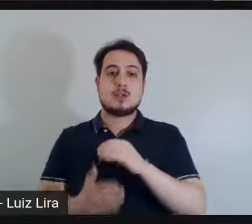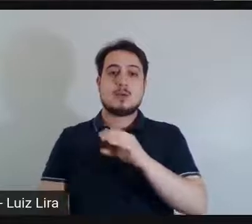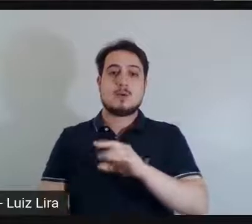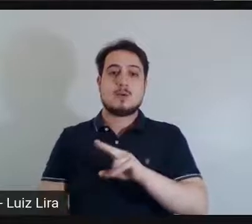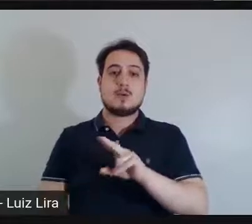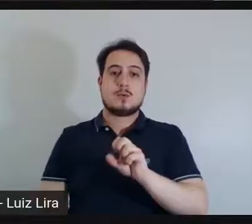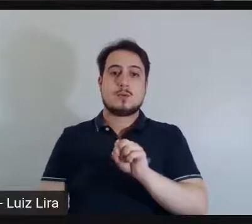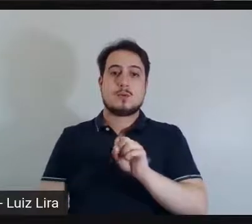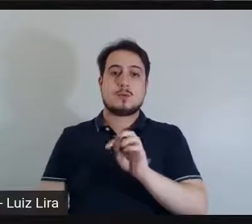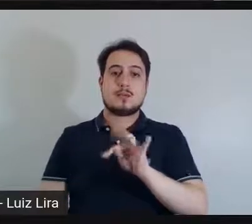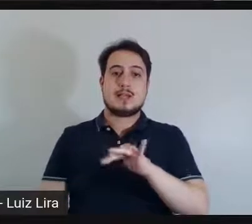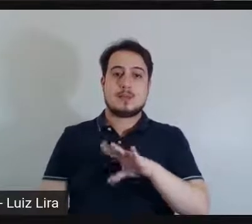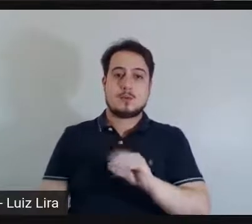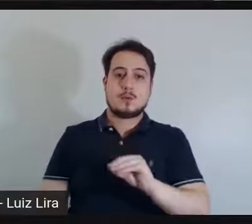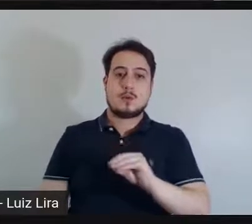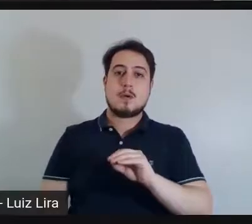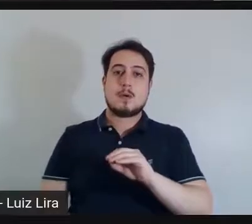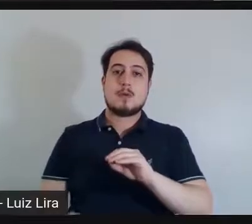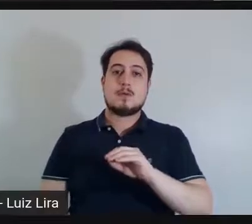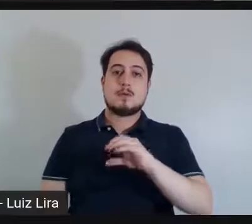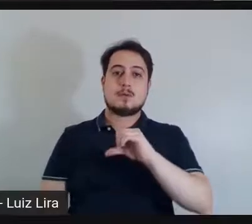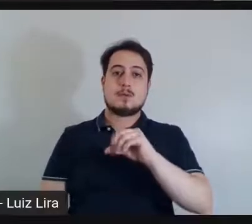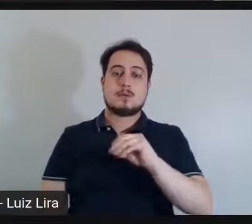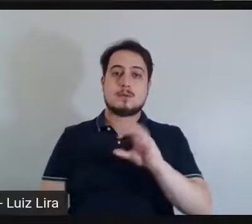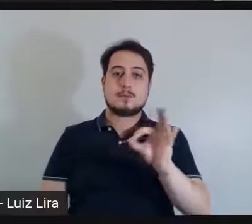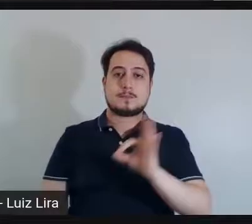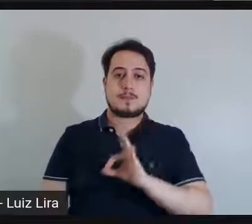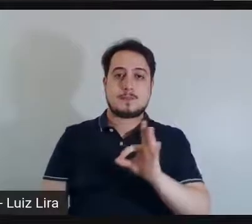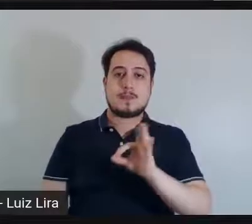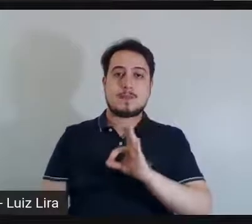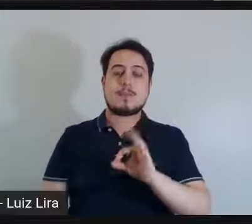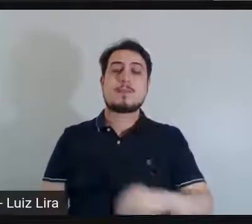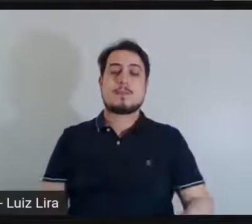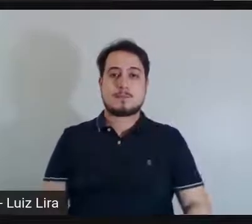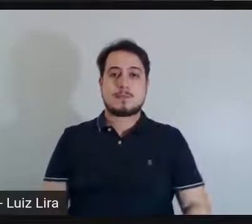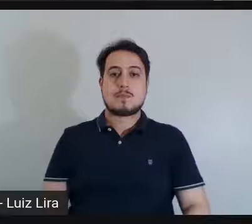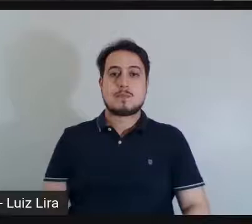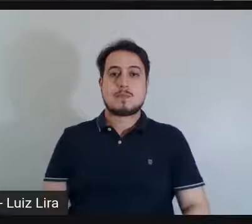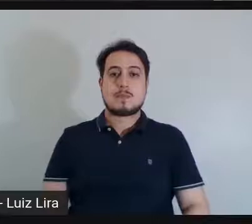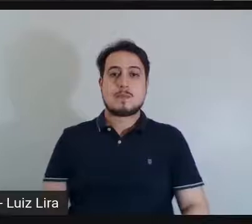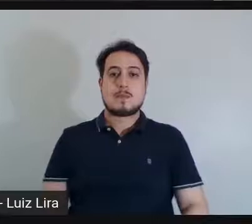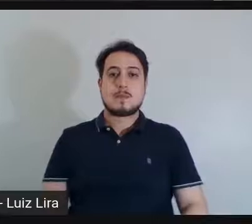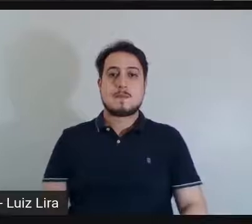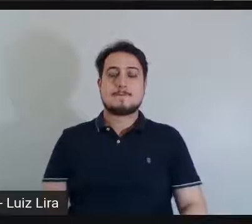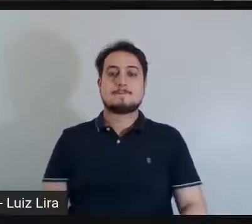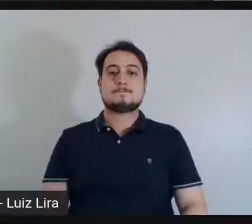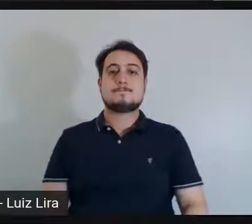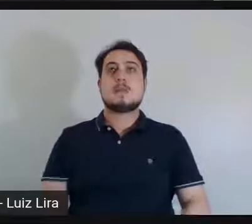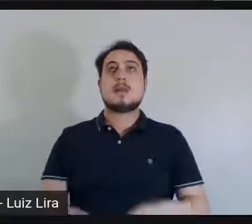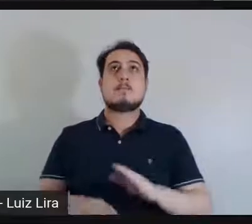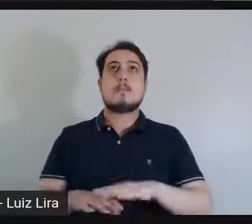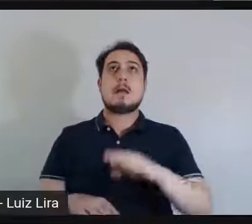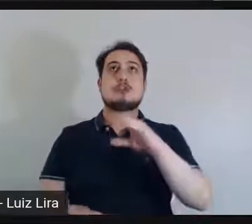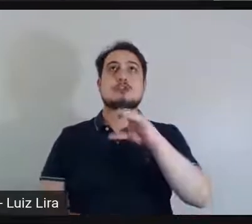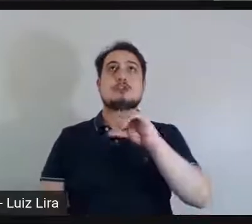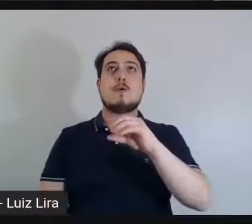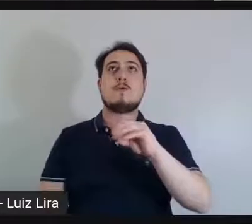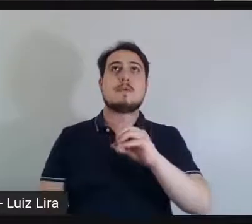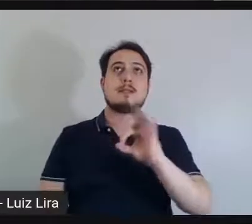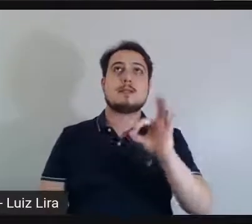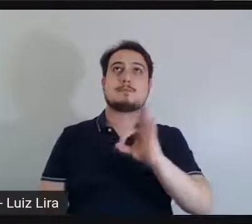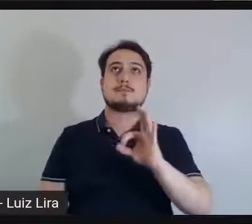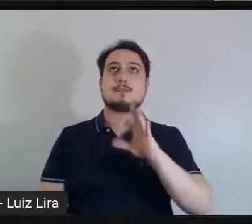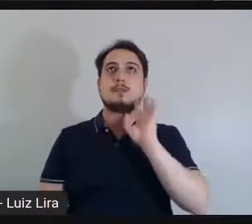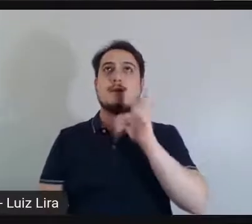Mais de 90%. Muitos então, órgãos estão até mais. Eu falei mais de 90%, porque assim, eu já vi